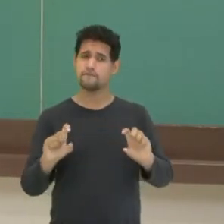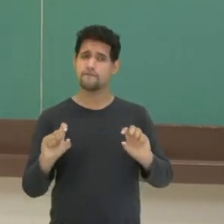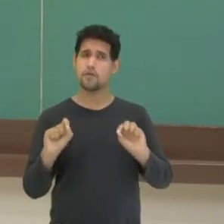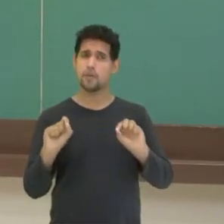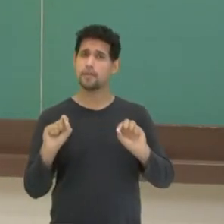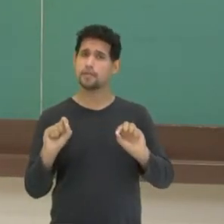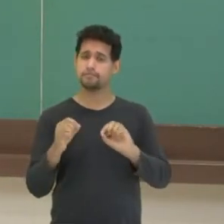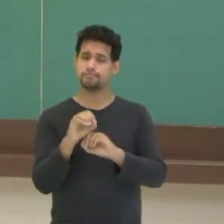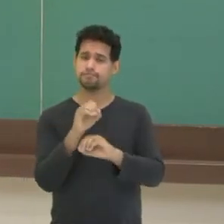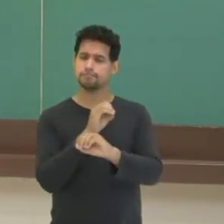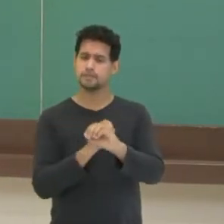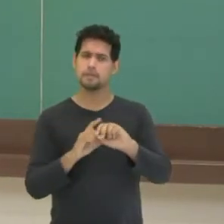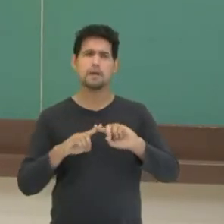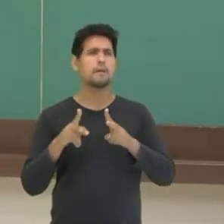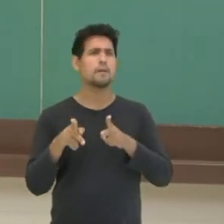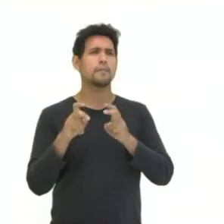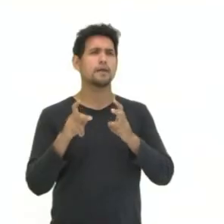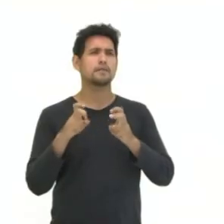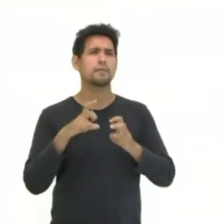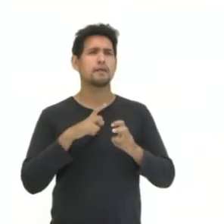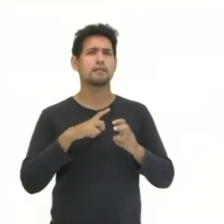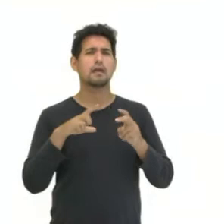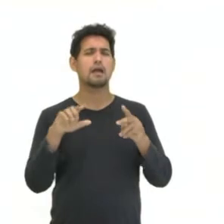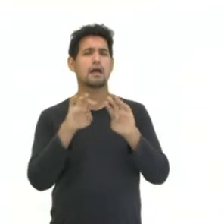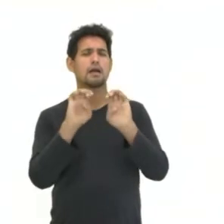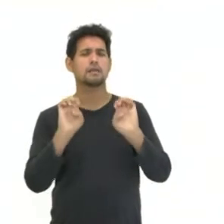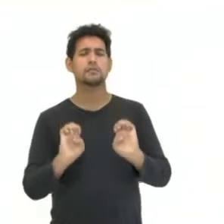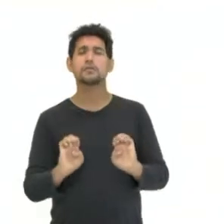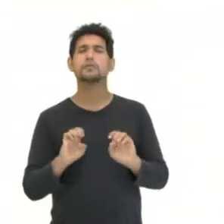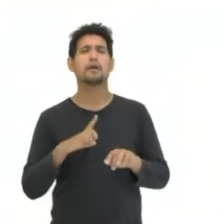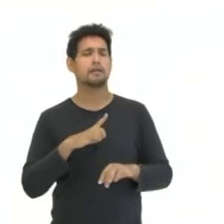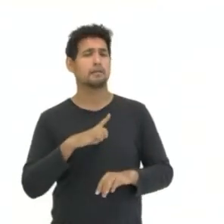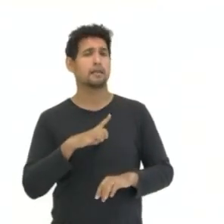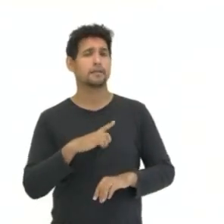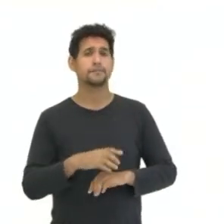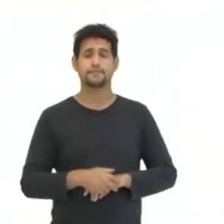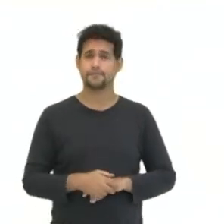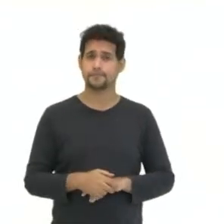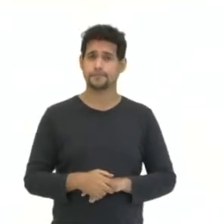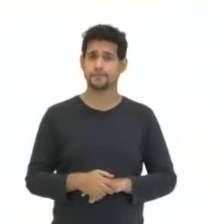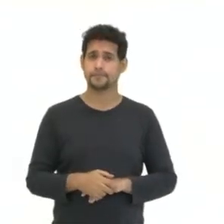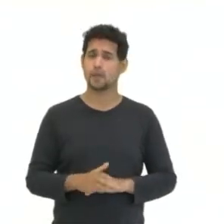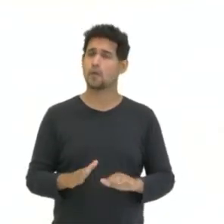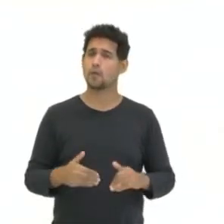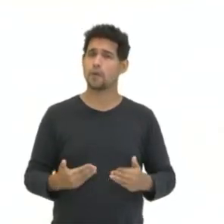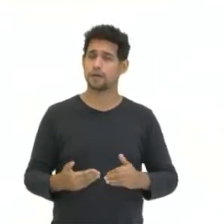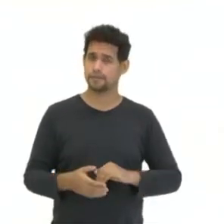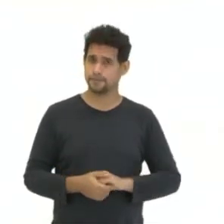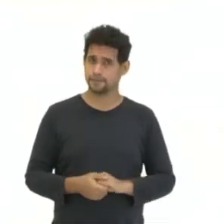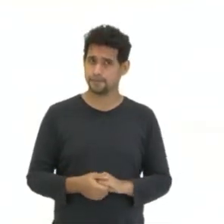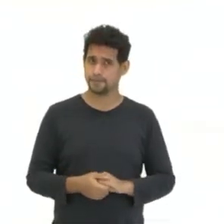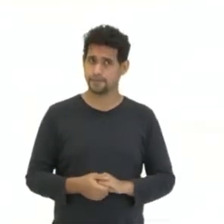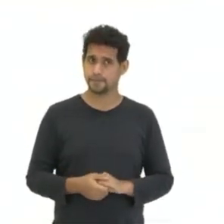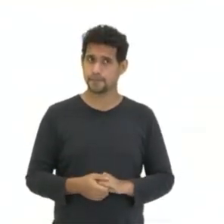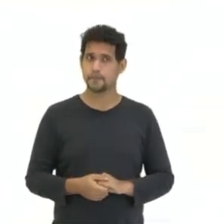molecular. Observe as estruturas possíveis, tá?